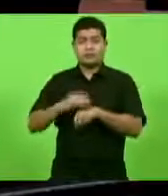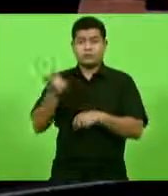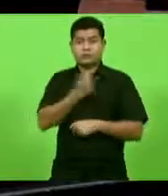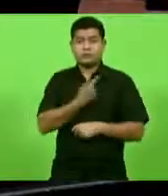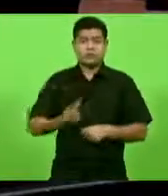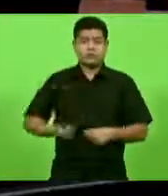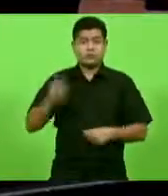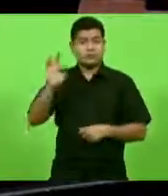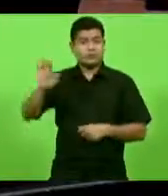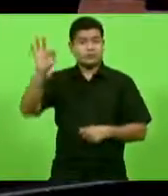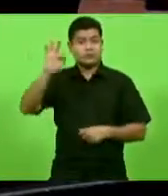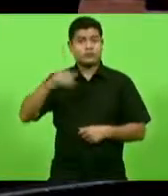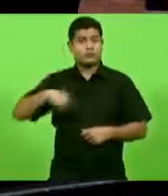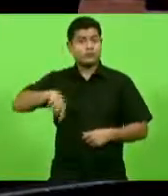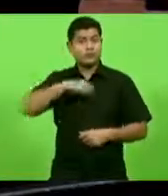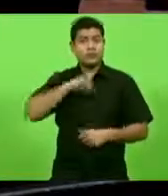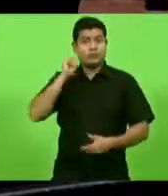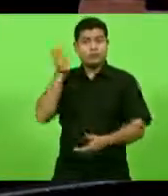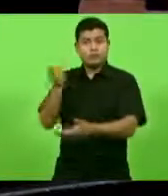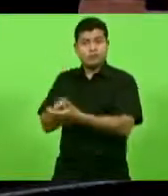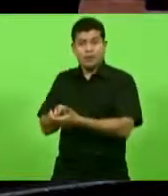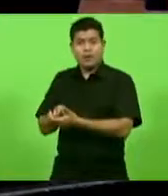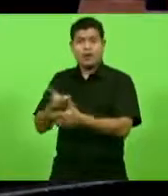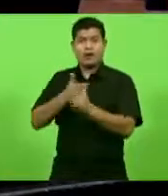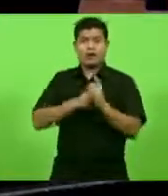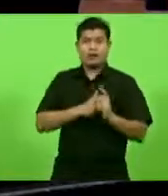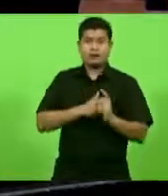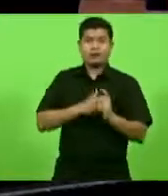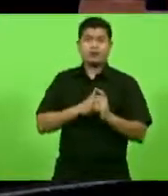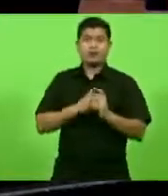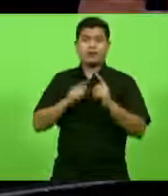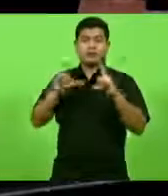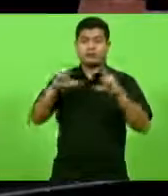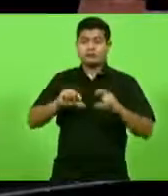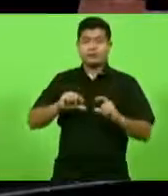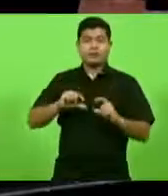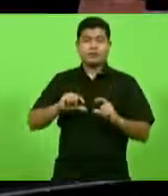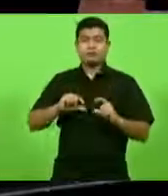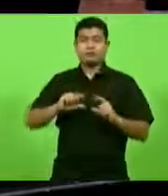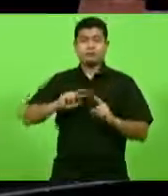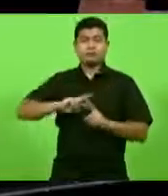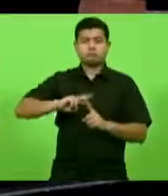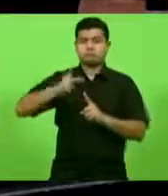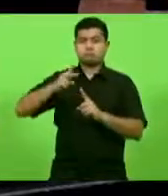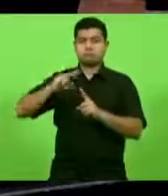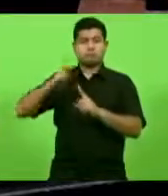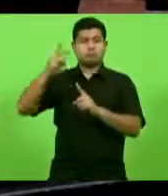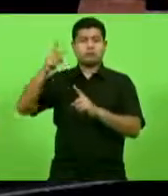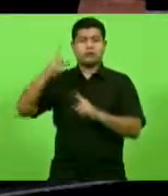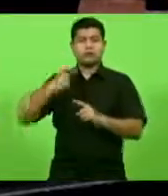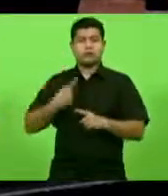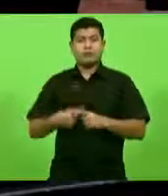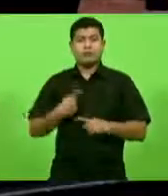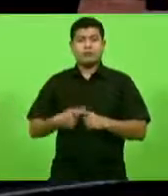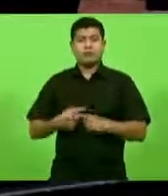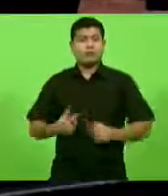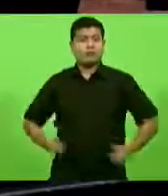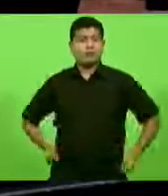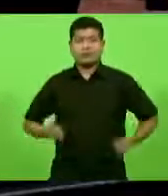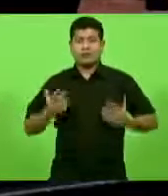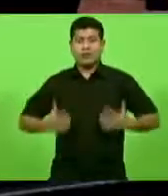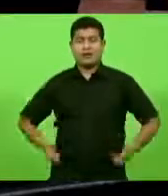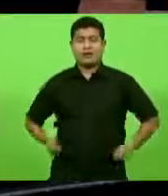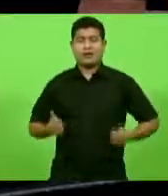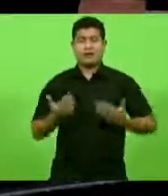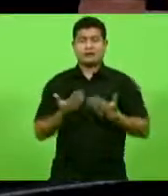ganhava, nós pagávamos a dívida, em vez de a dívida diminuir, aumentava devido ao custo financeiro. Foi